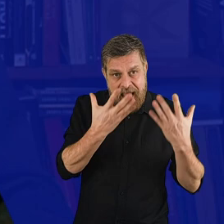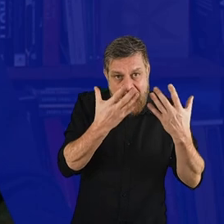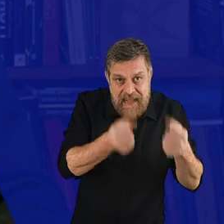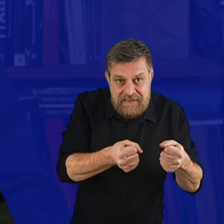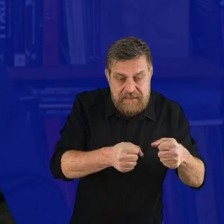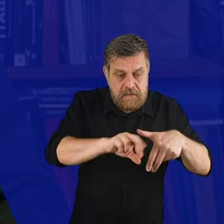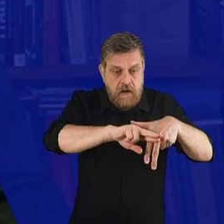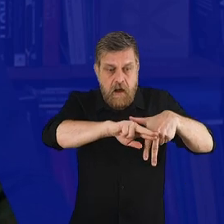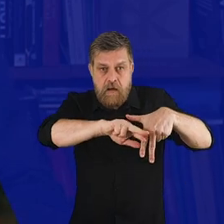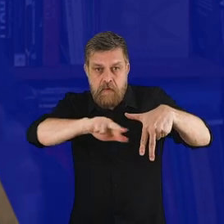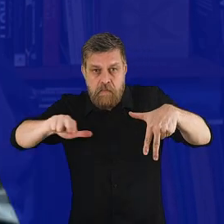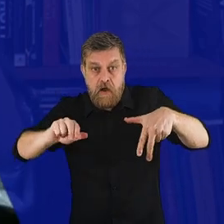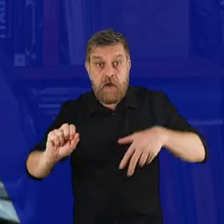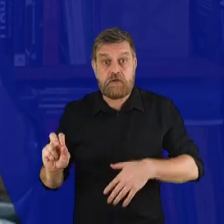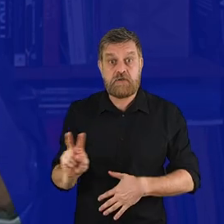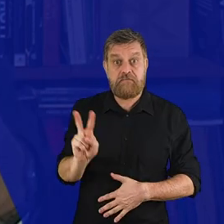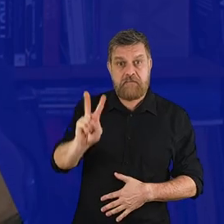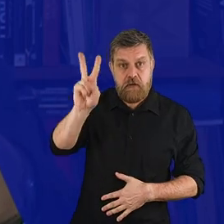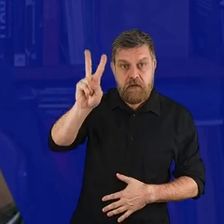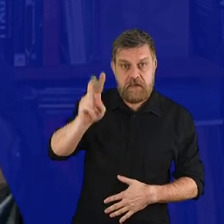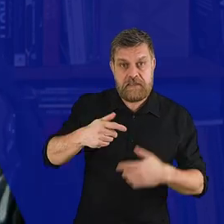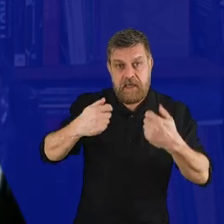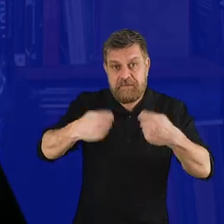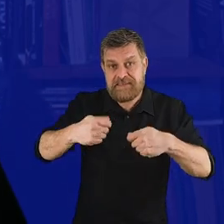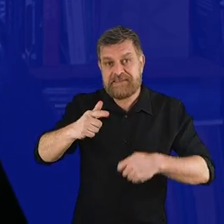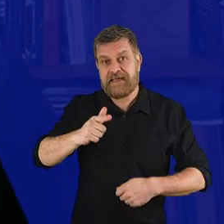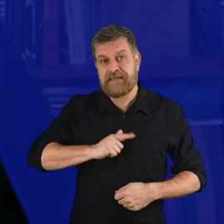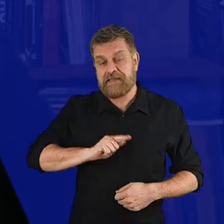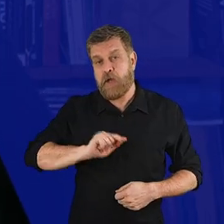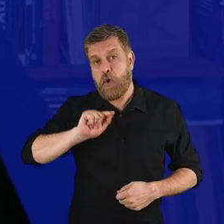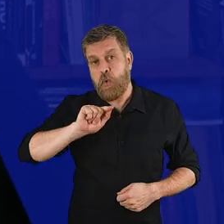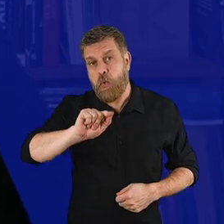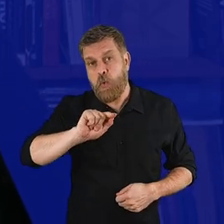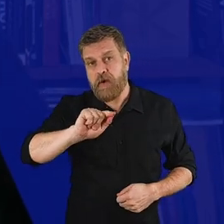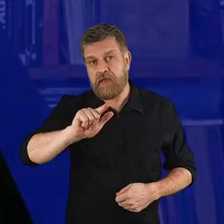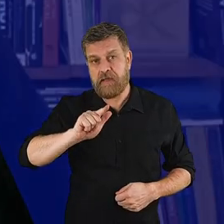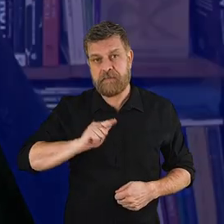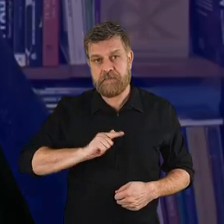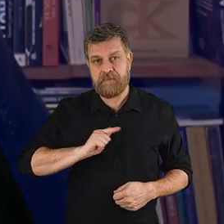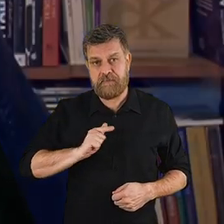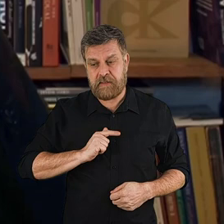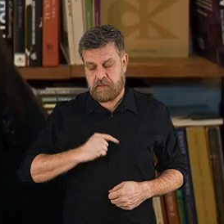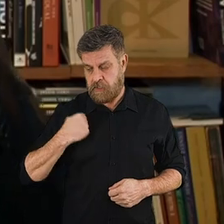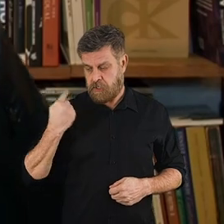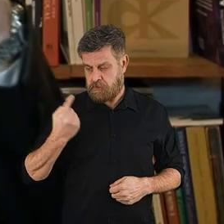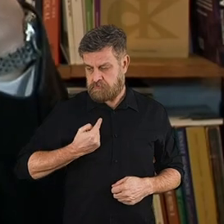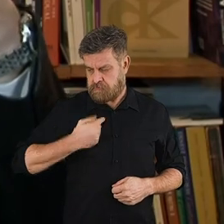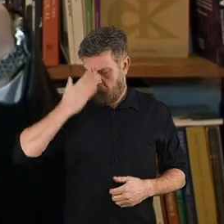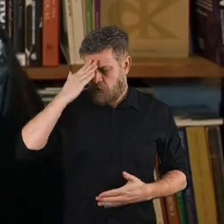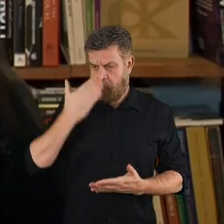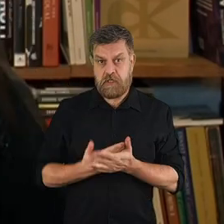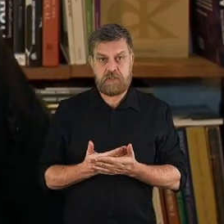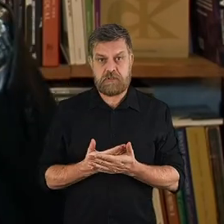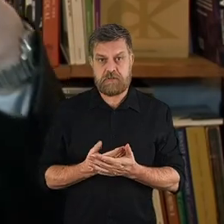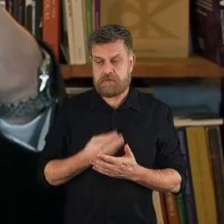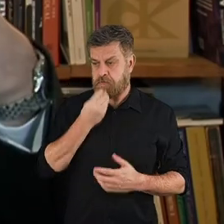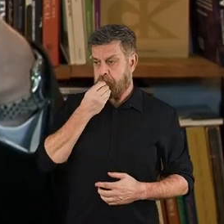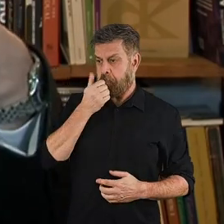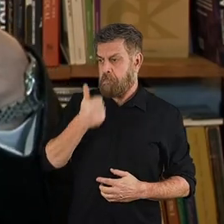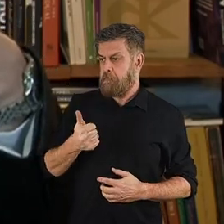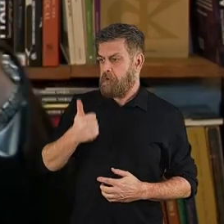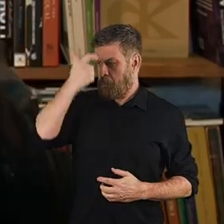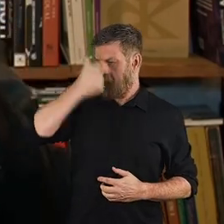de valores se realize, é necessário haver a retirada das convicções do bem, de